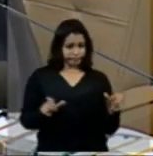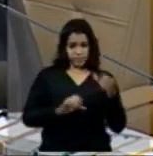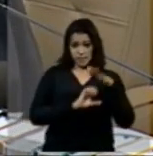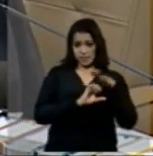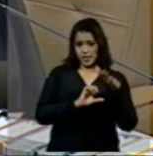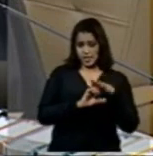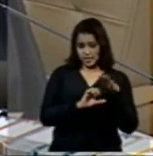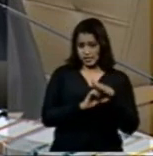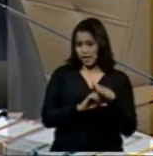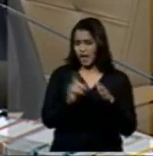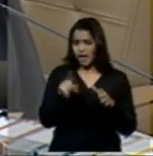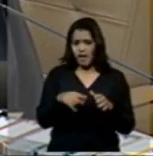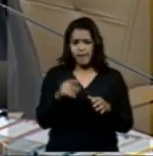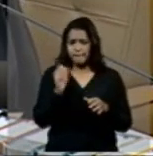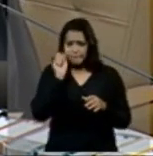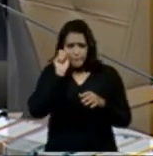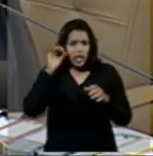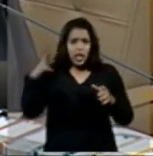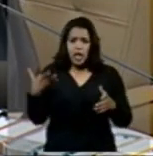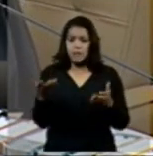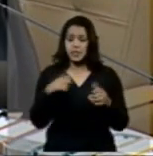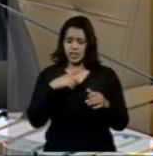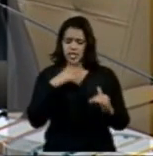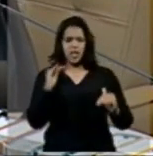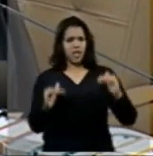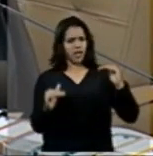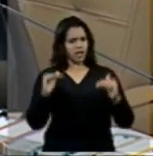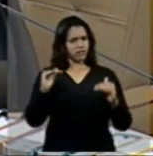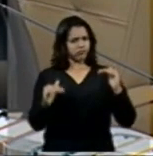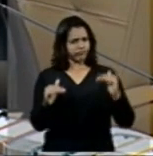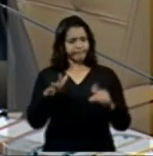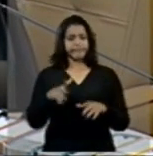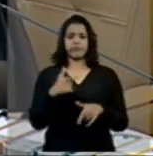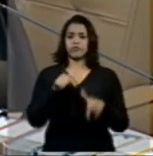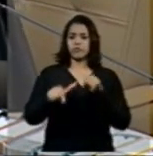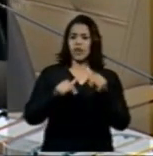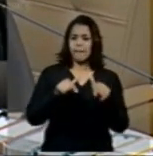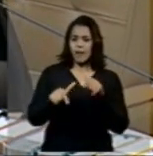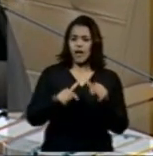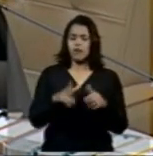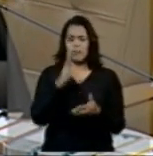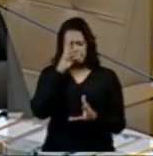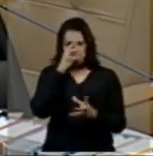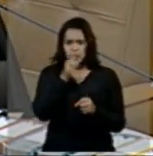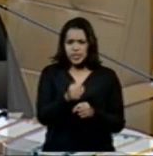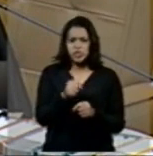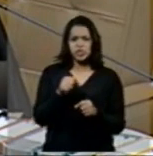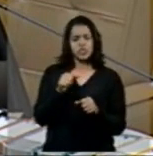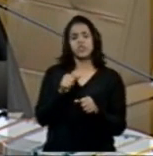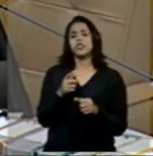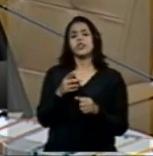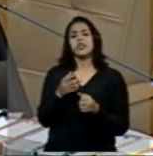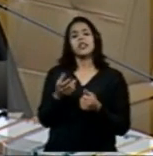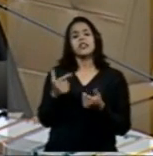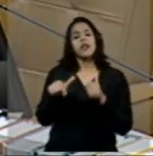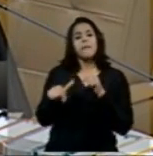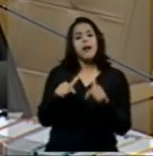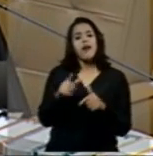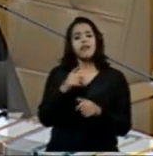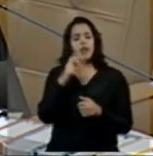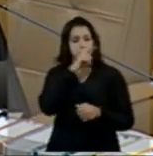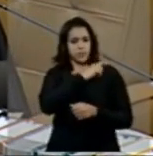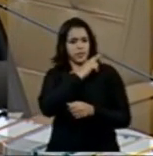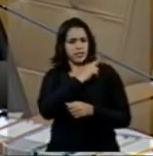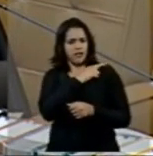pressuposto evidente para o balanceamento do exercício do poder empregatício com a assunção de